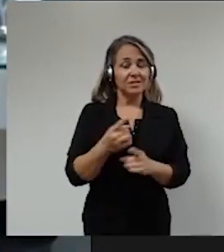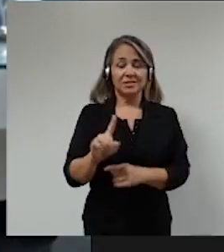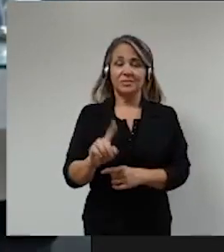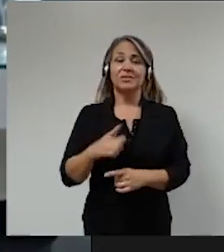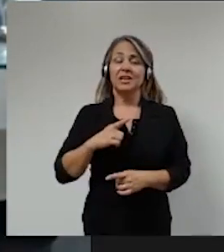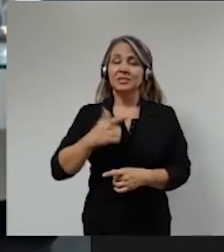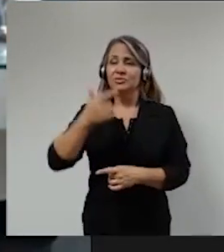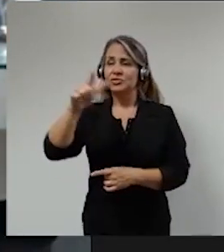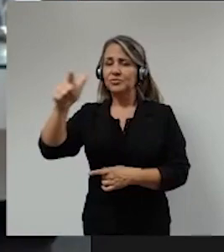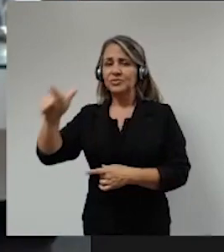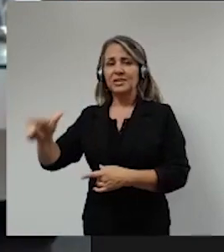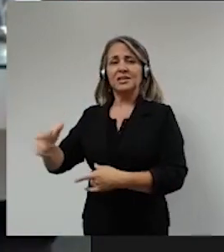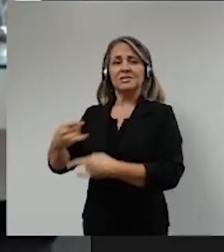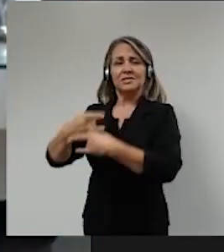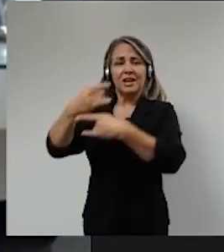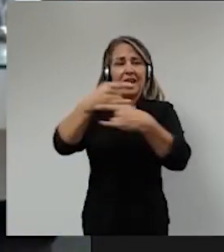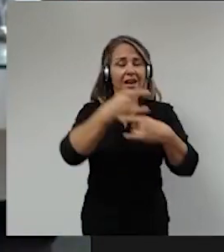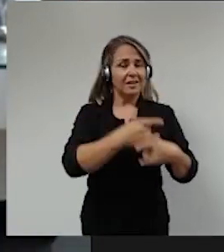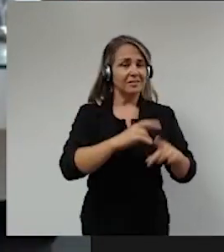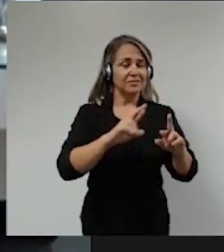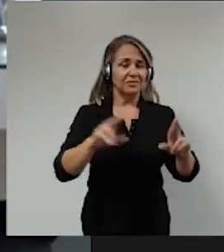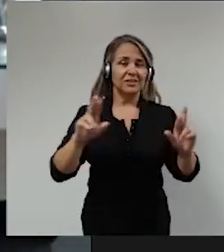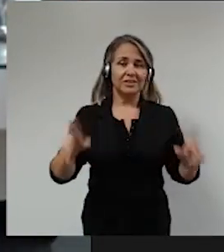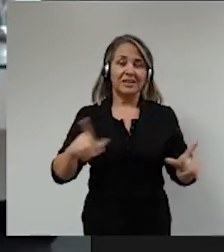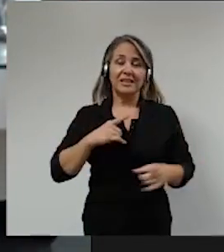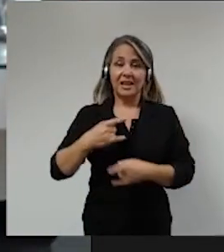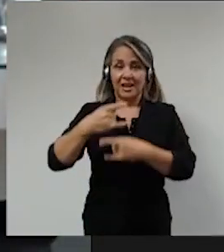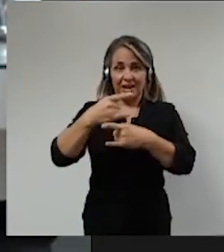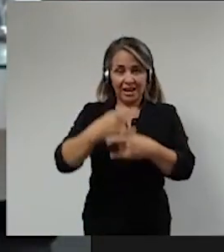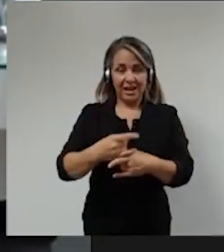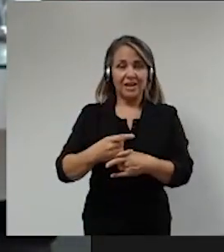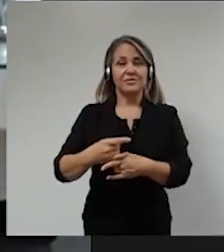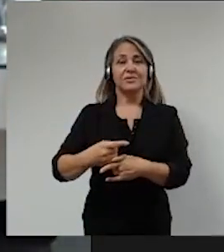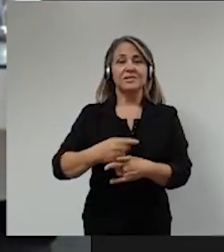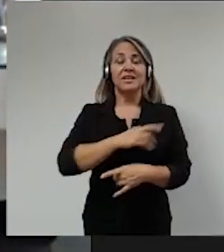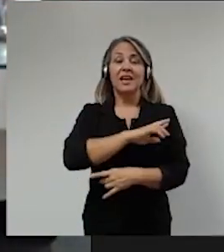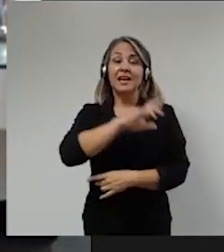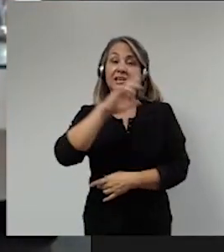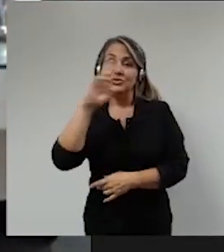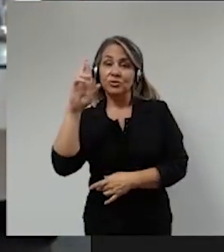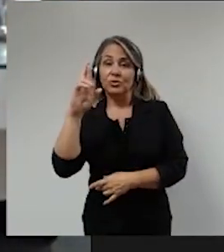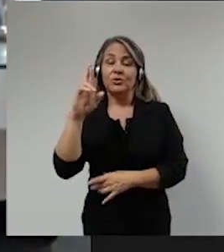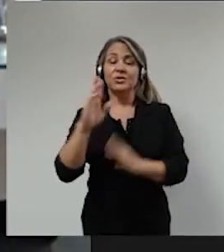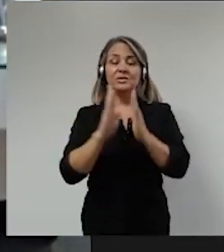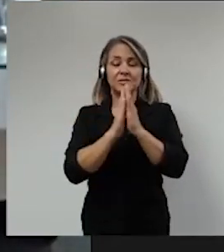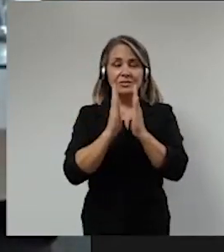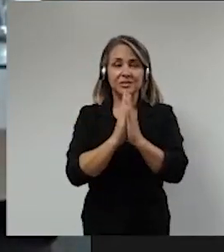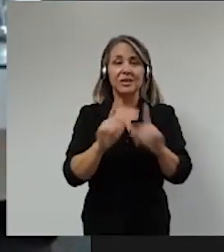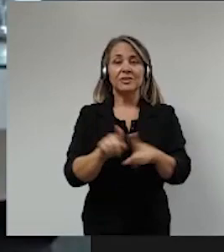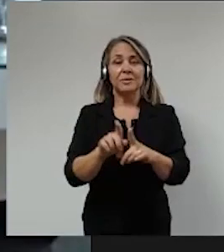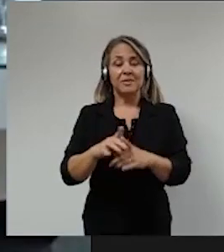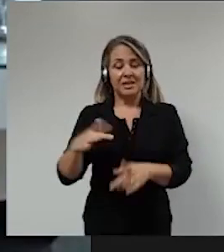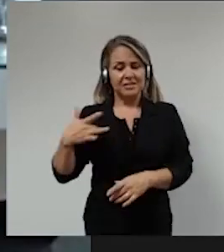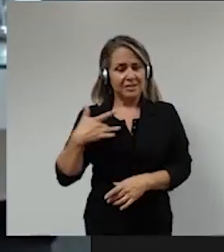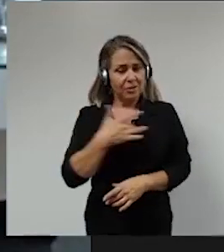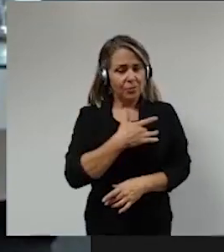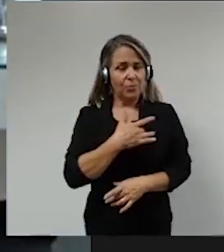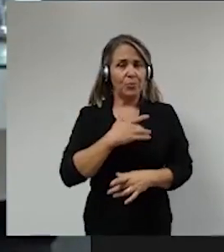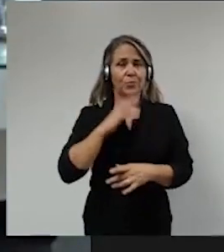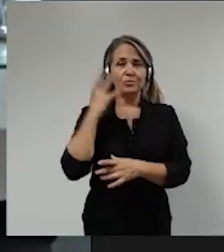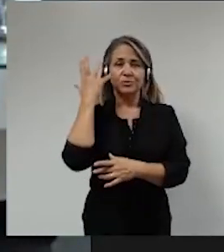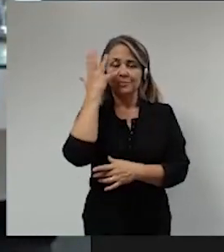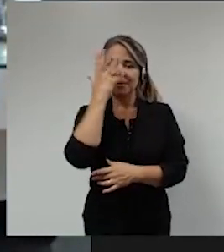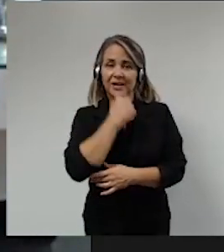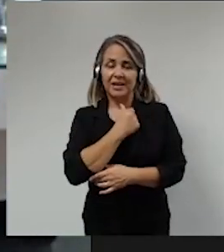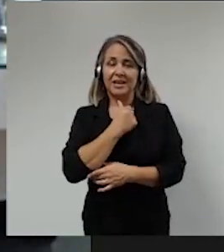teve vários temas de lives. A gente tem as lives religiosas, esportivas, políticas, de saúde, de beleza, de comédia,